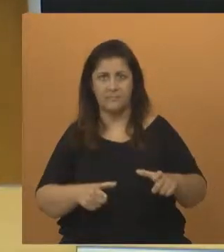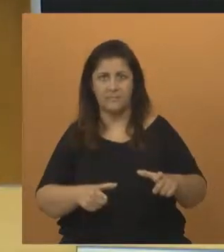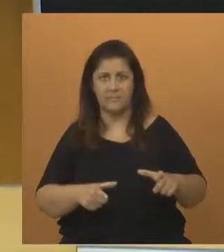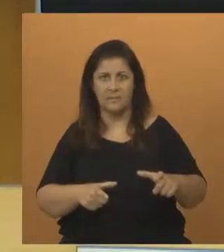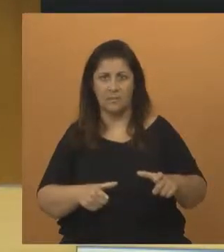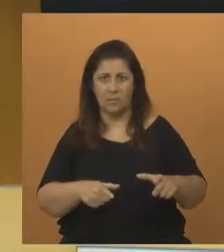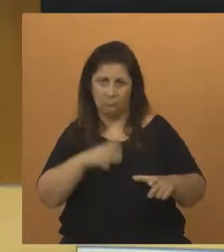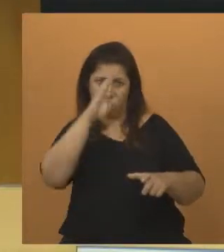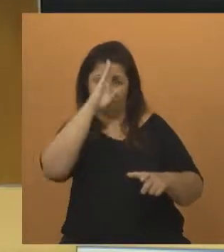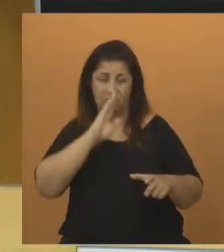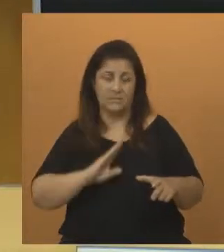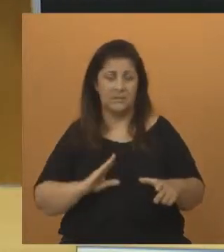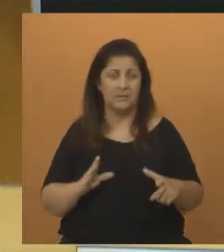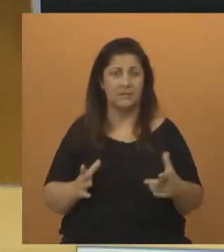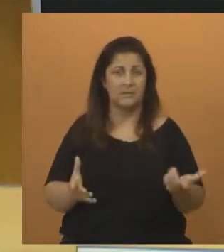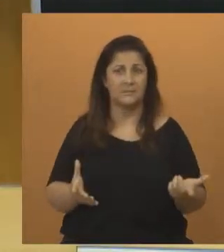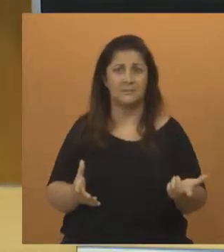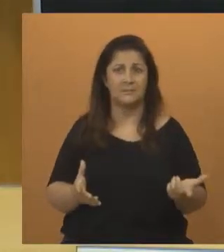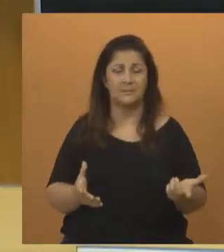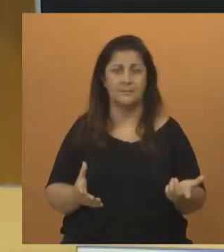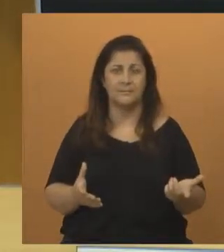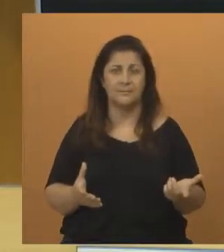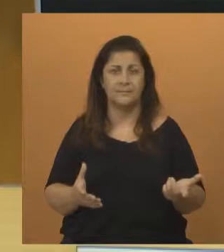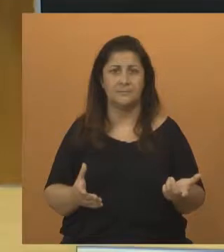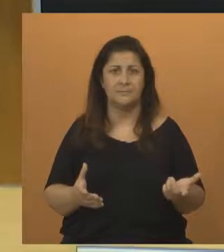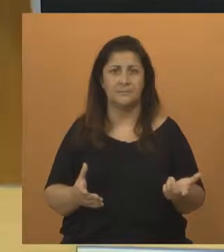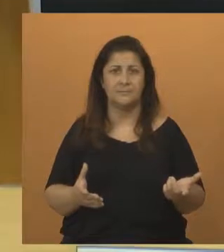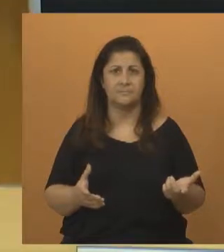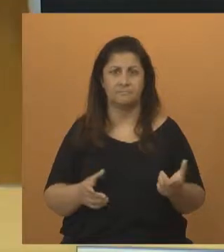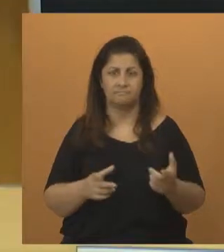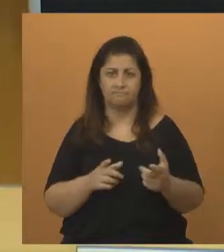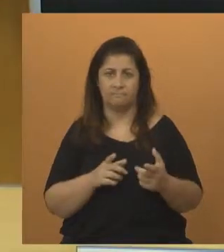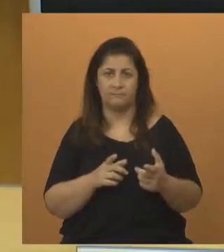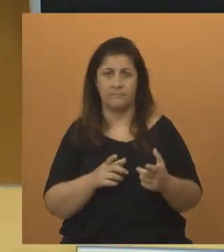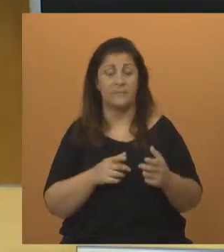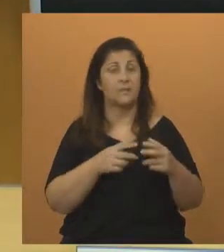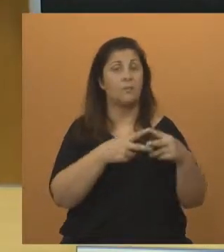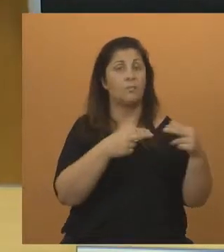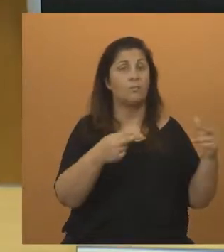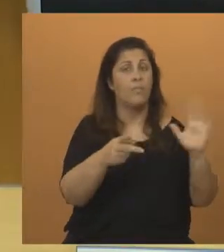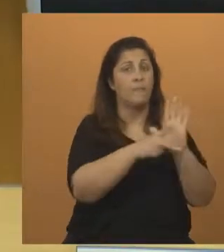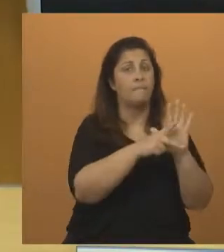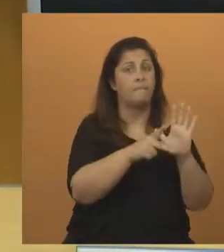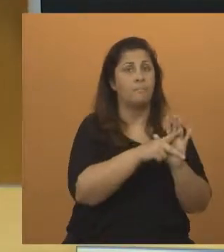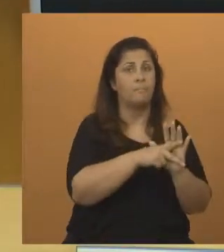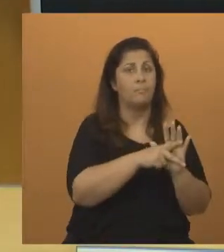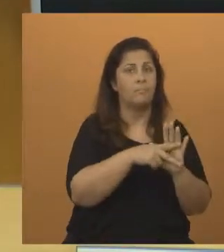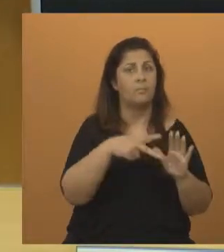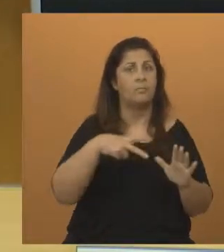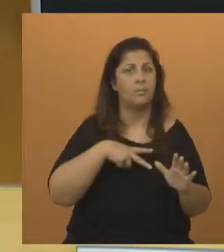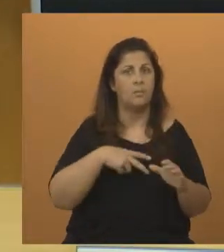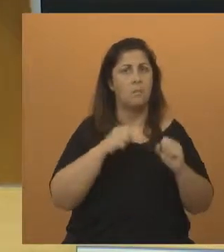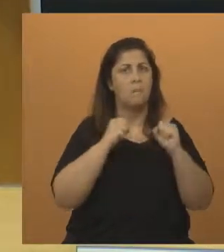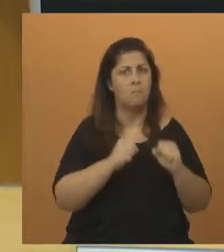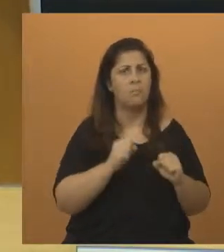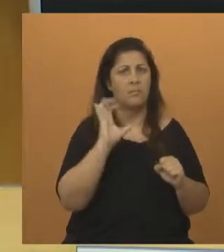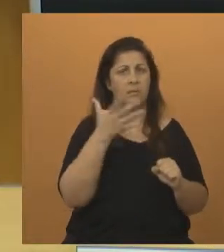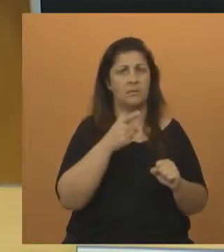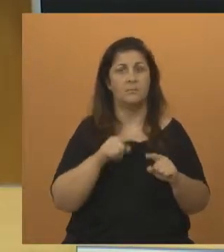tem coisa que no espaço privado pode acontecer, no espaço público não pode